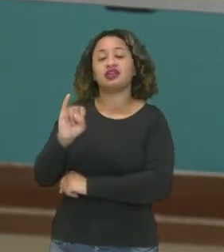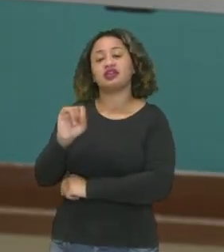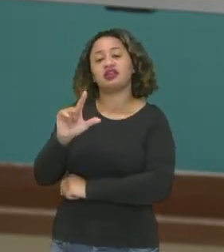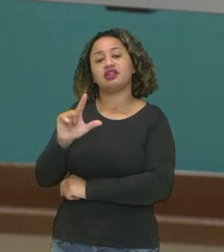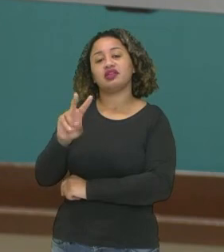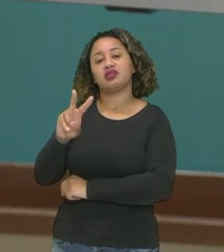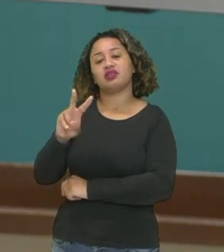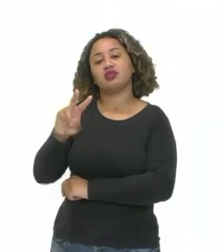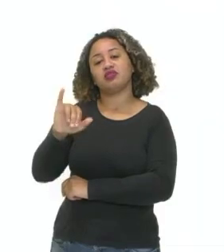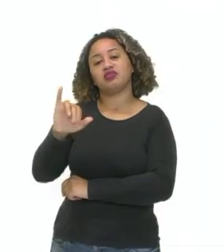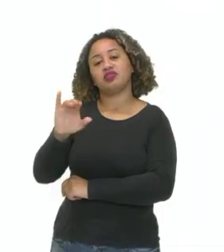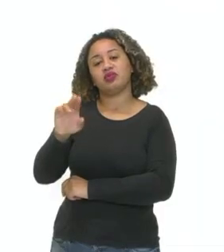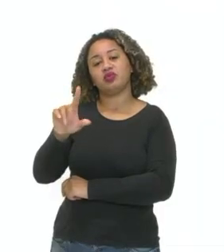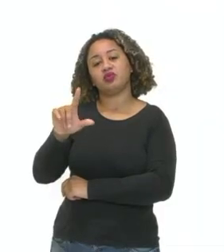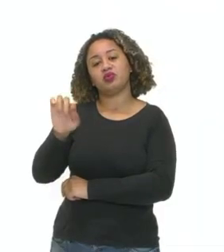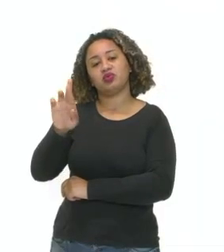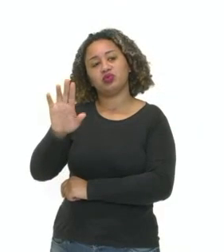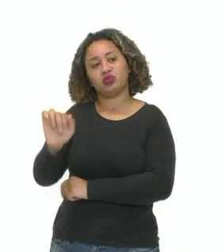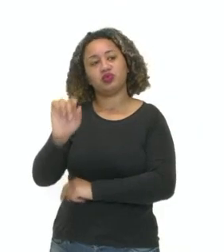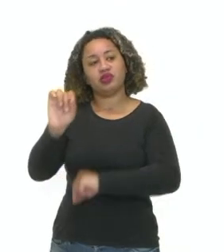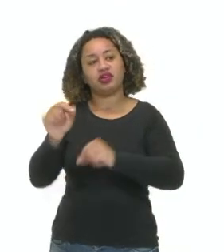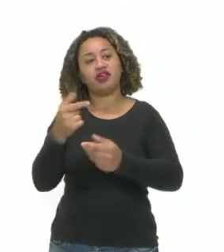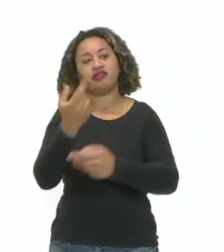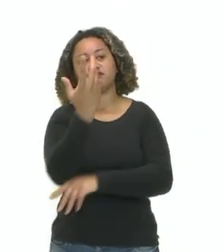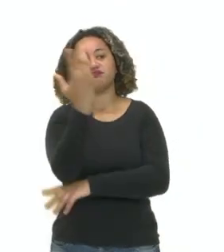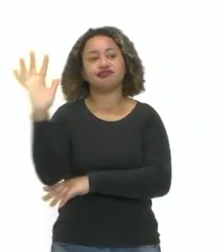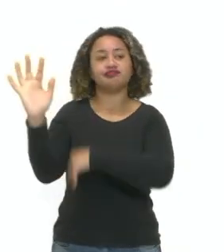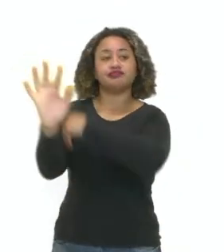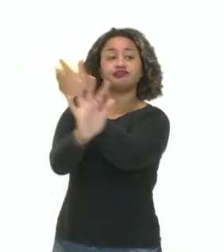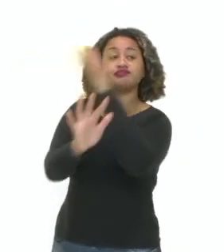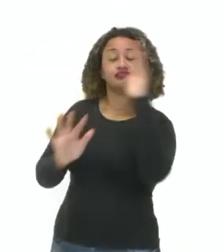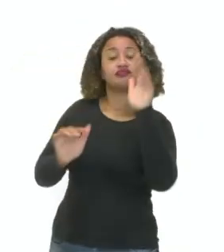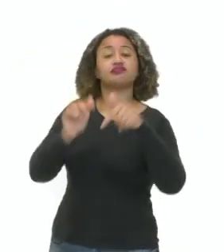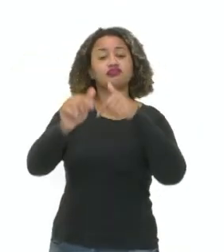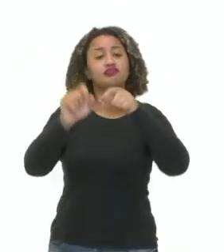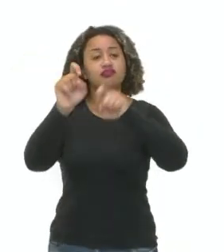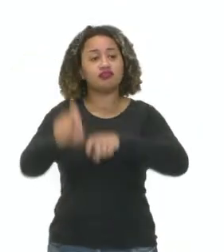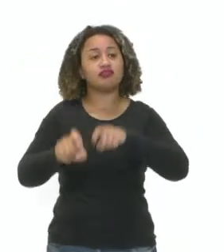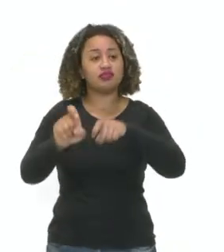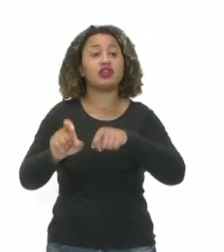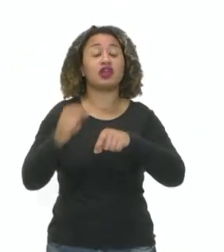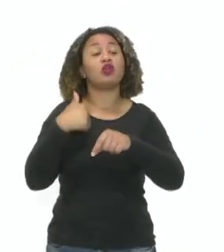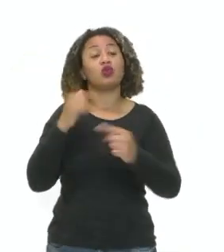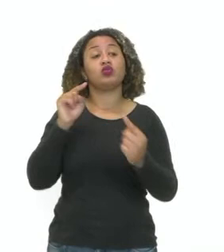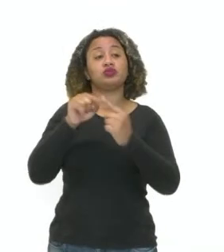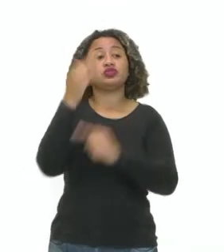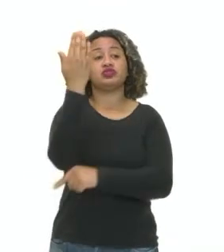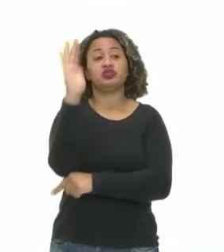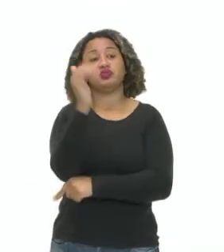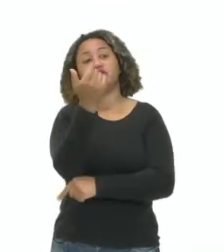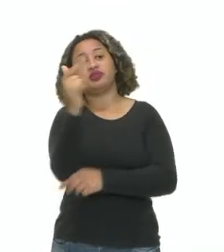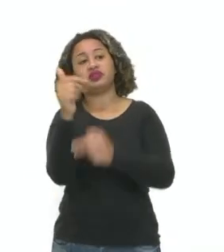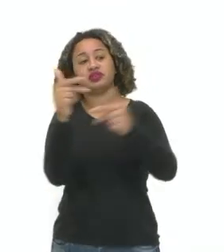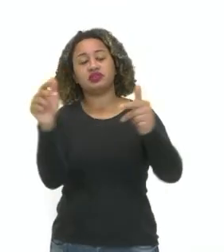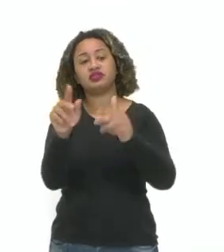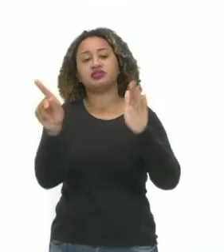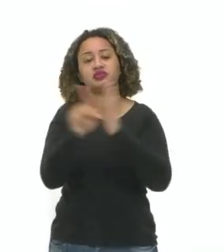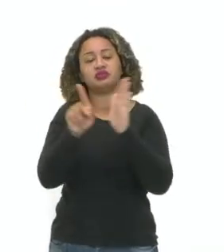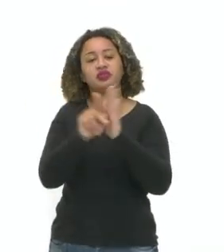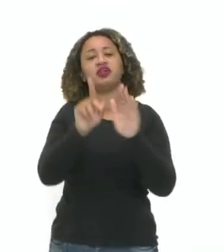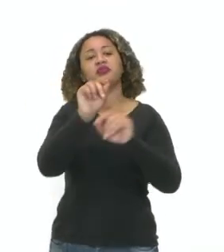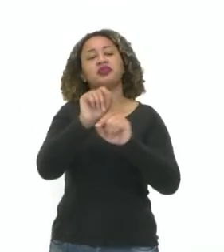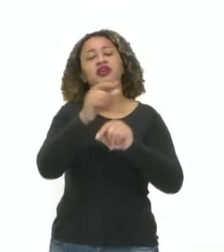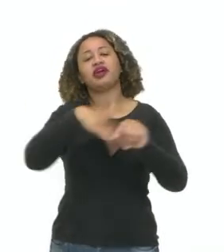o cultivo de florestas através do manejo agrícola, a fim de produzir madeiras e outros derivados para satisfazer